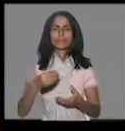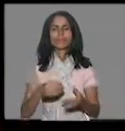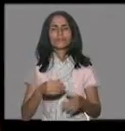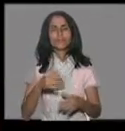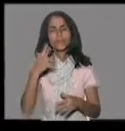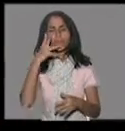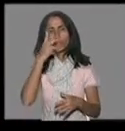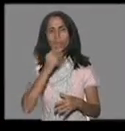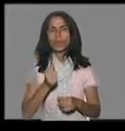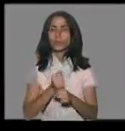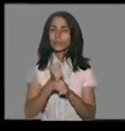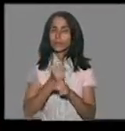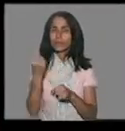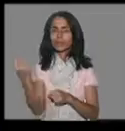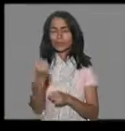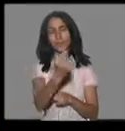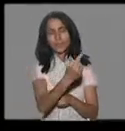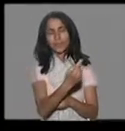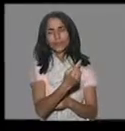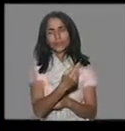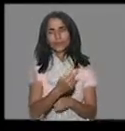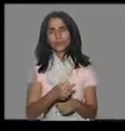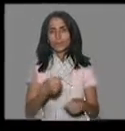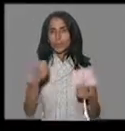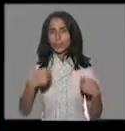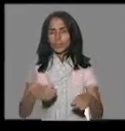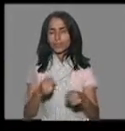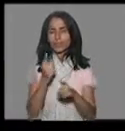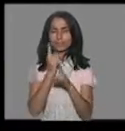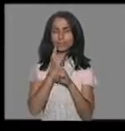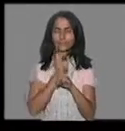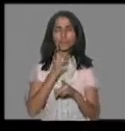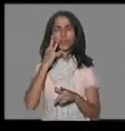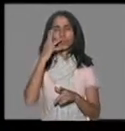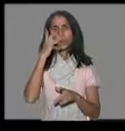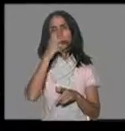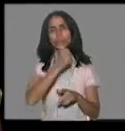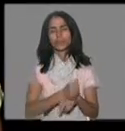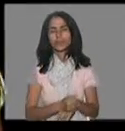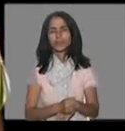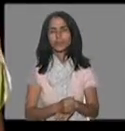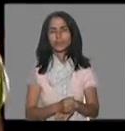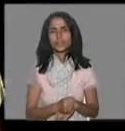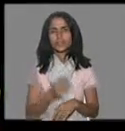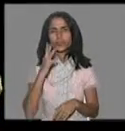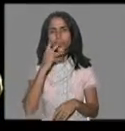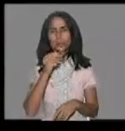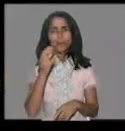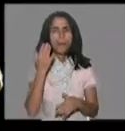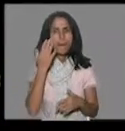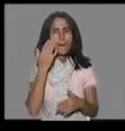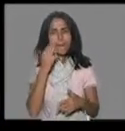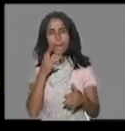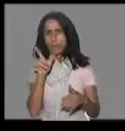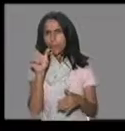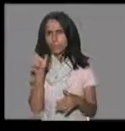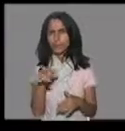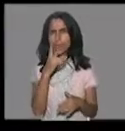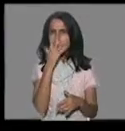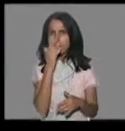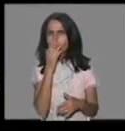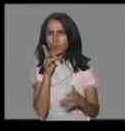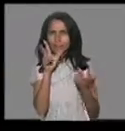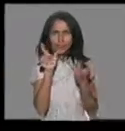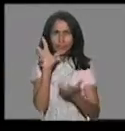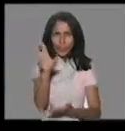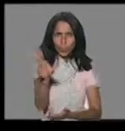uma construção de cada um é acho que cada um tem que descobrir a sua maneira de ser bonito é bonito não é tentar aparecer com alguém é ser